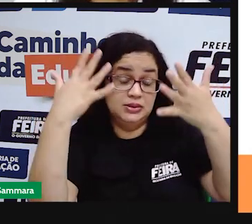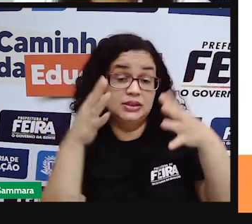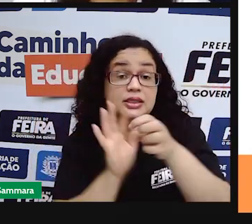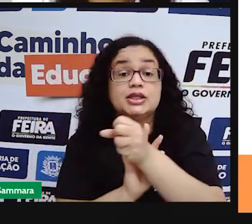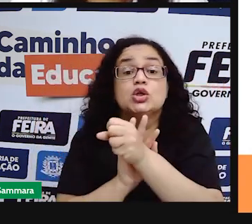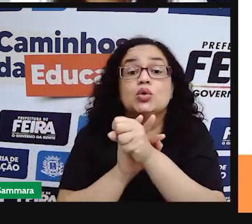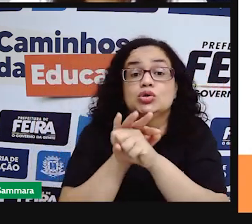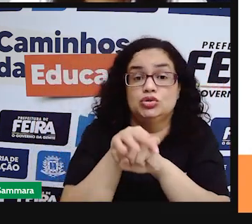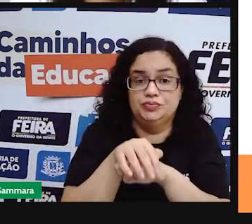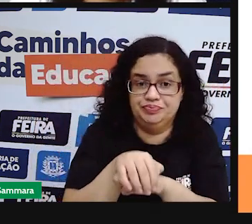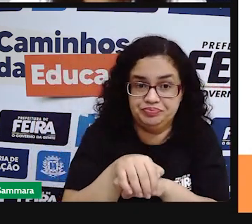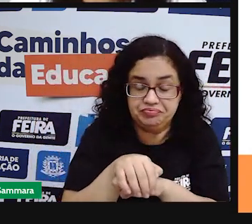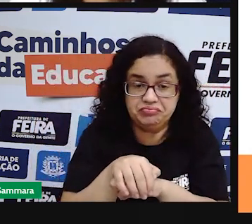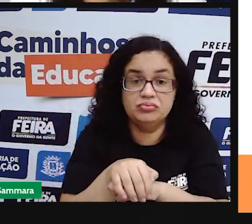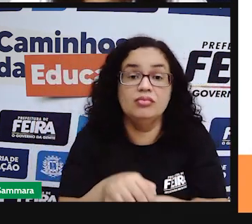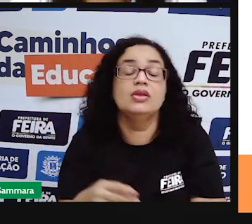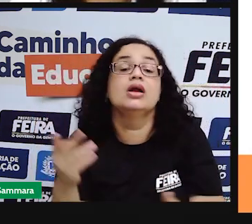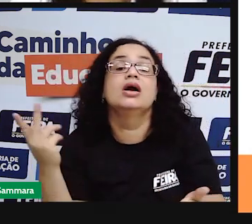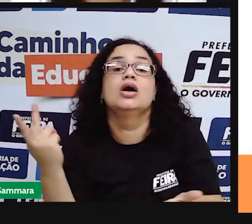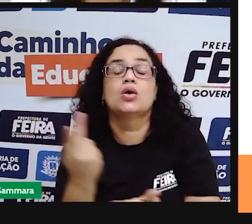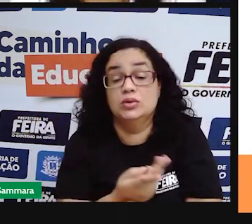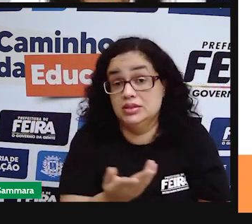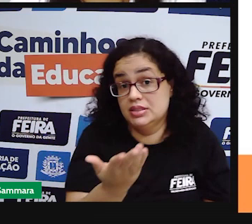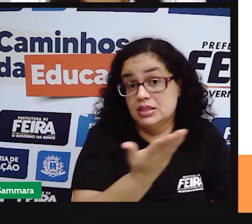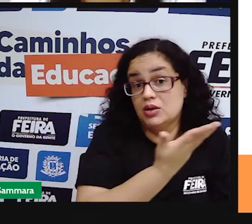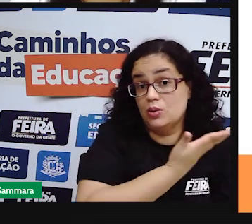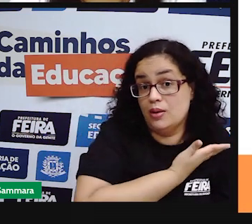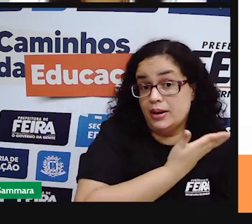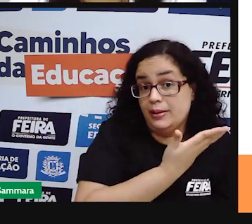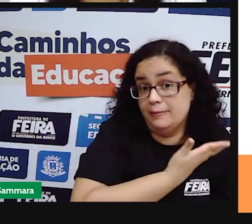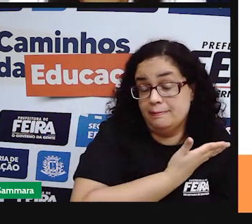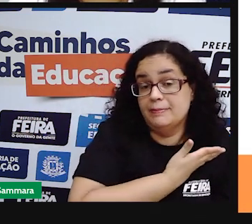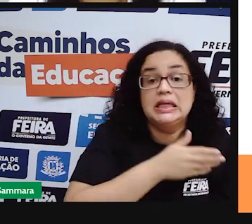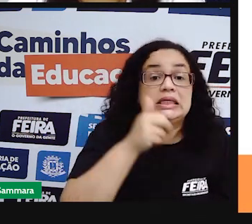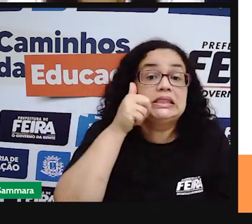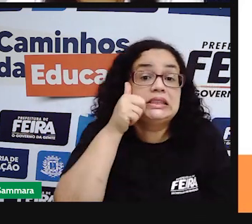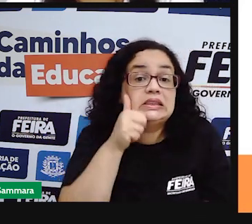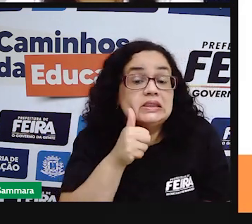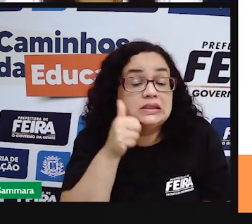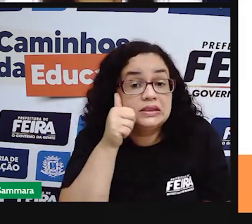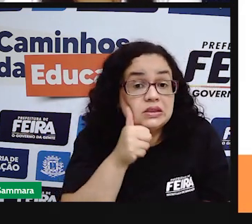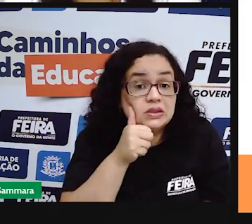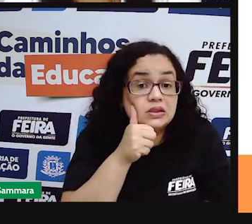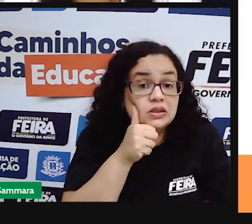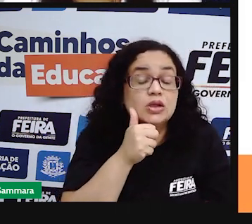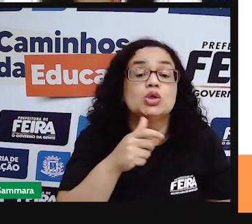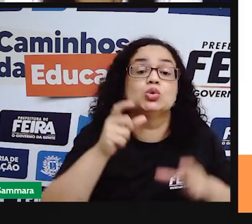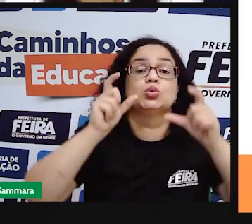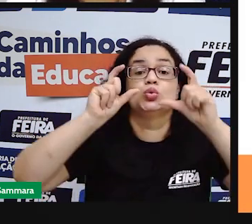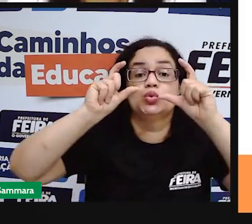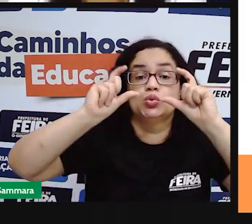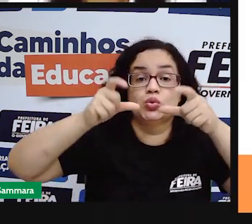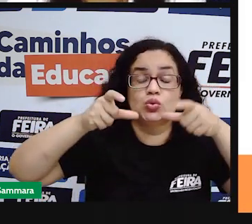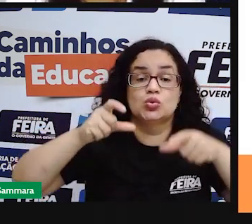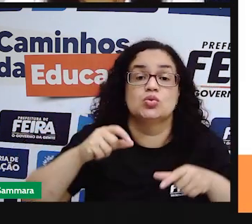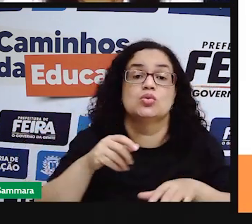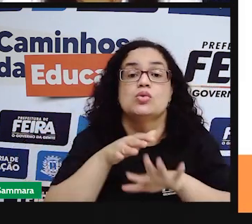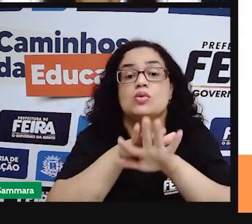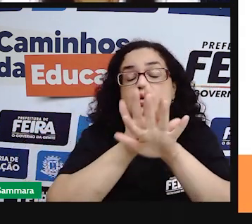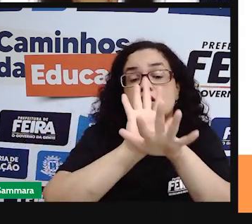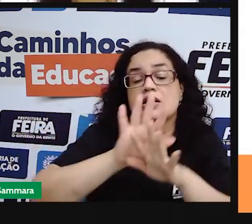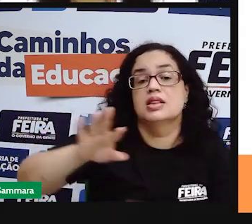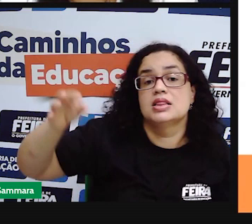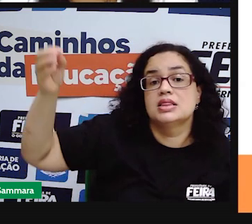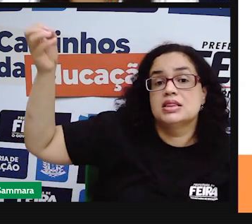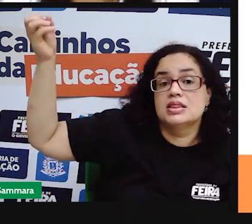noite. Então, o que acontece com a amiga aí, ó, dessa menina, é que ela está num lugar onde a projeção da